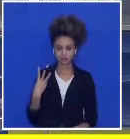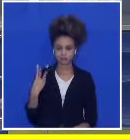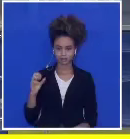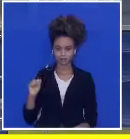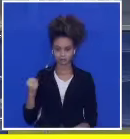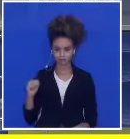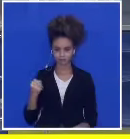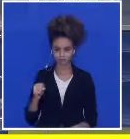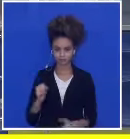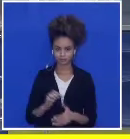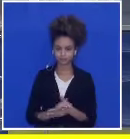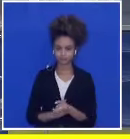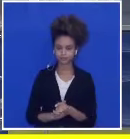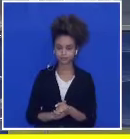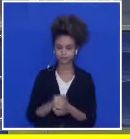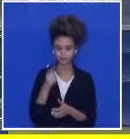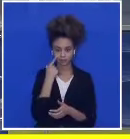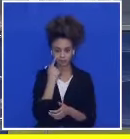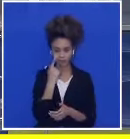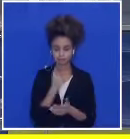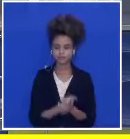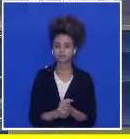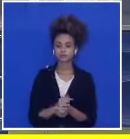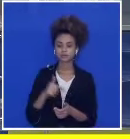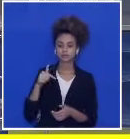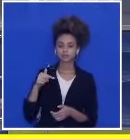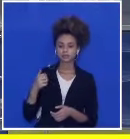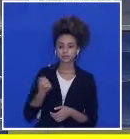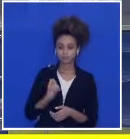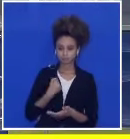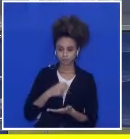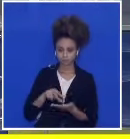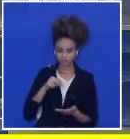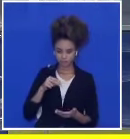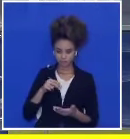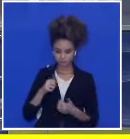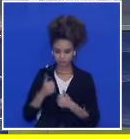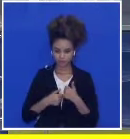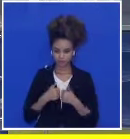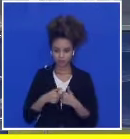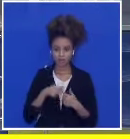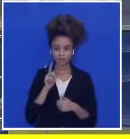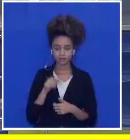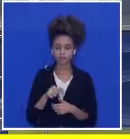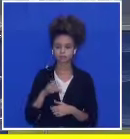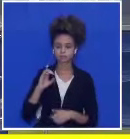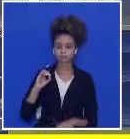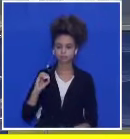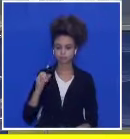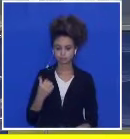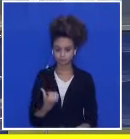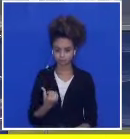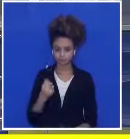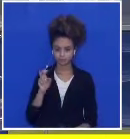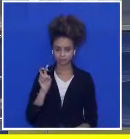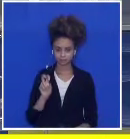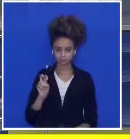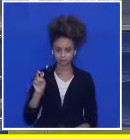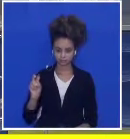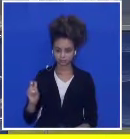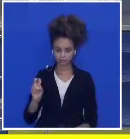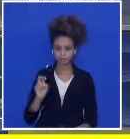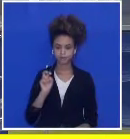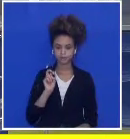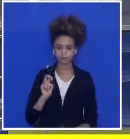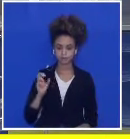38. Vamos confirmar? As 7 dezenas sorteadas na Time Mania foram 06,